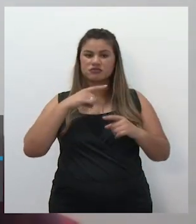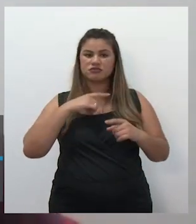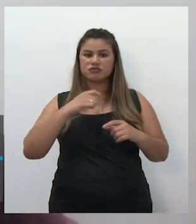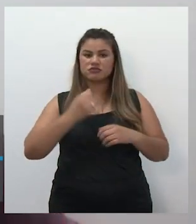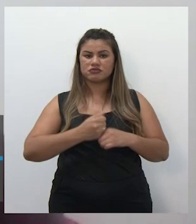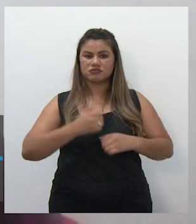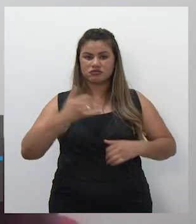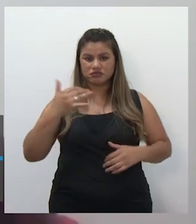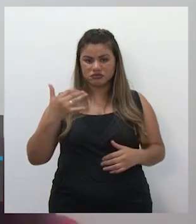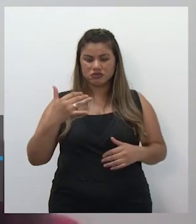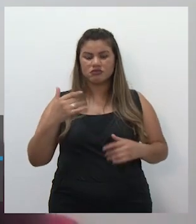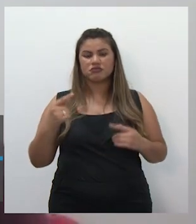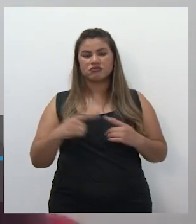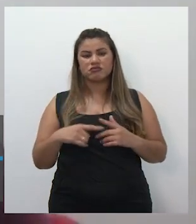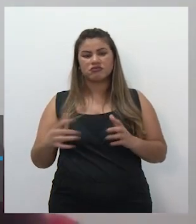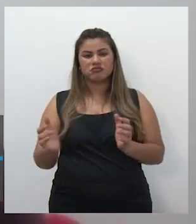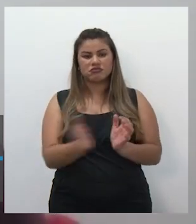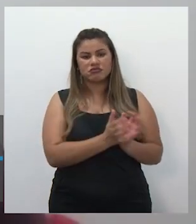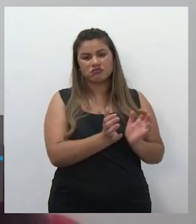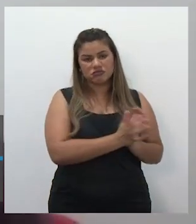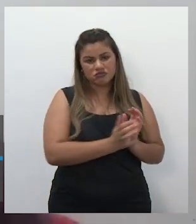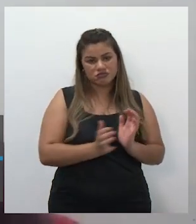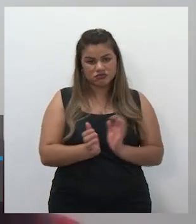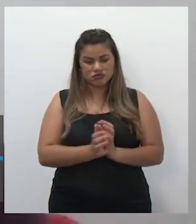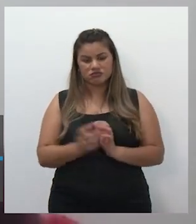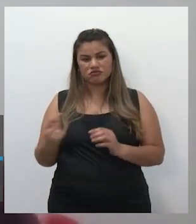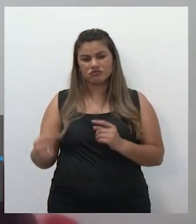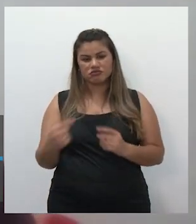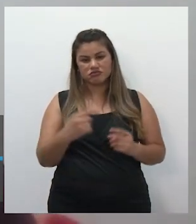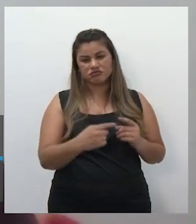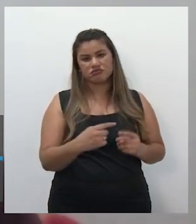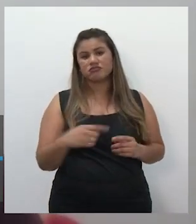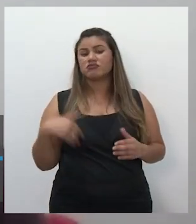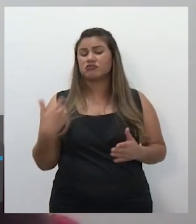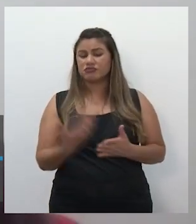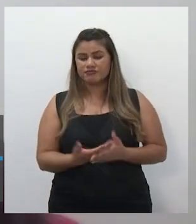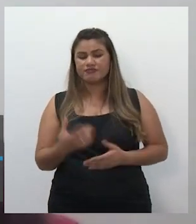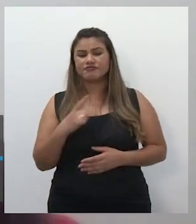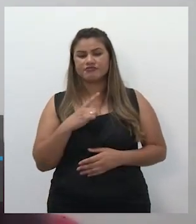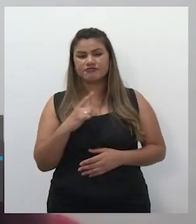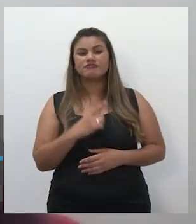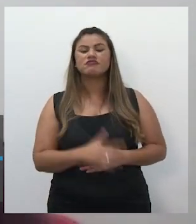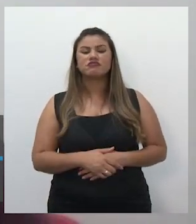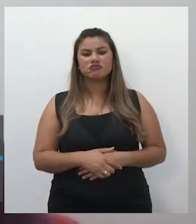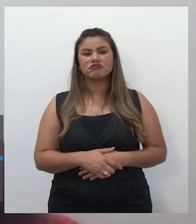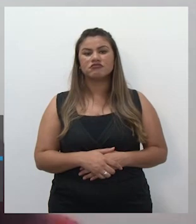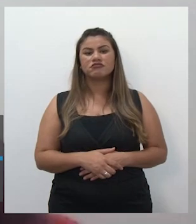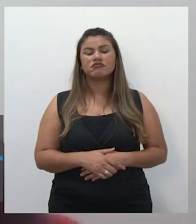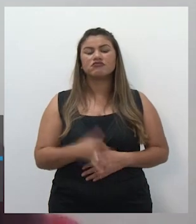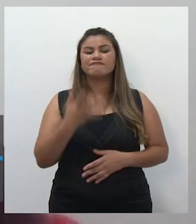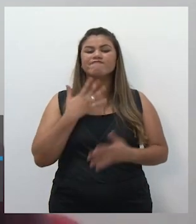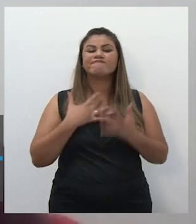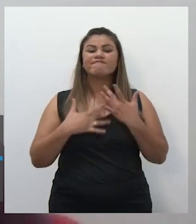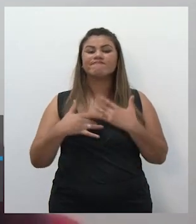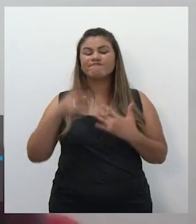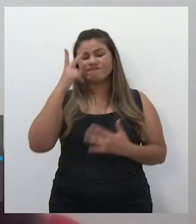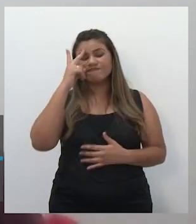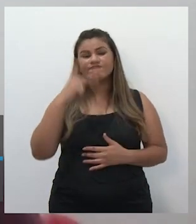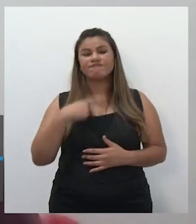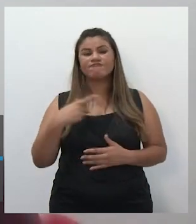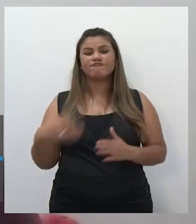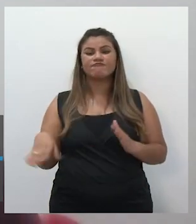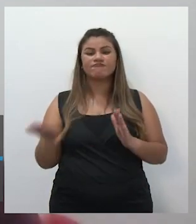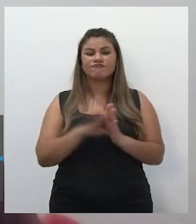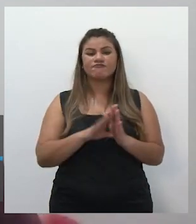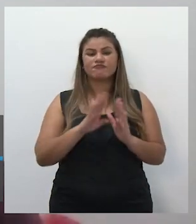também para a equipe, né? São questões que a equipe também discutiu e discute ainda, né? O nosso grande desejo é que quando esse material chegue até a rede, que